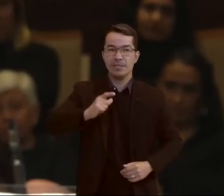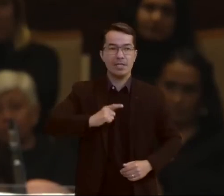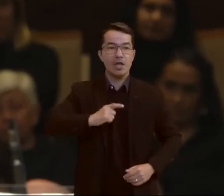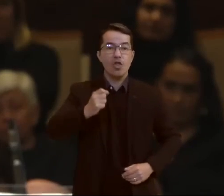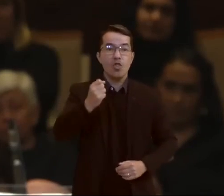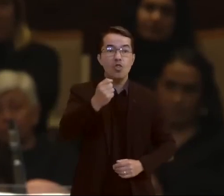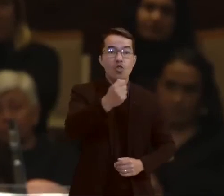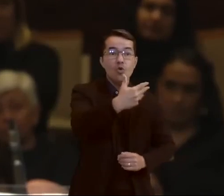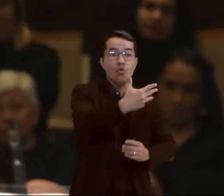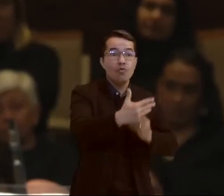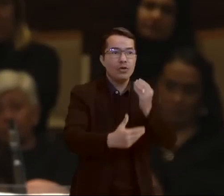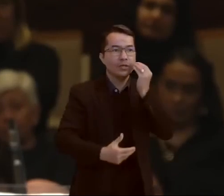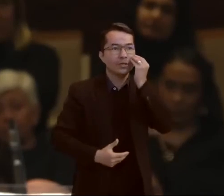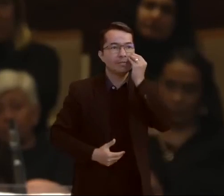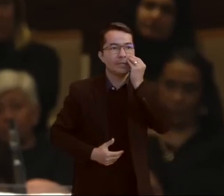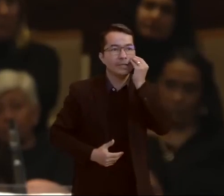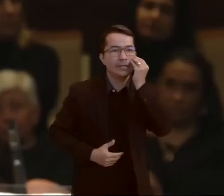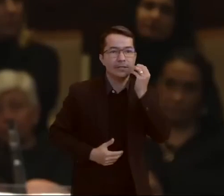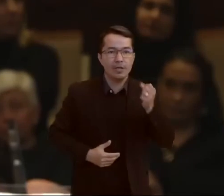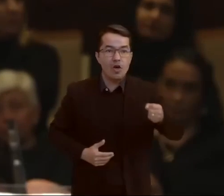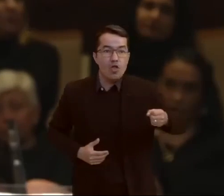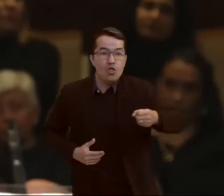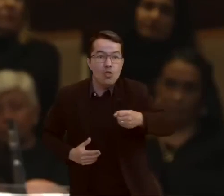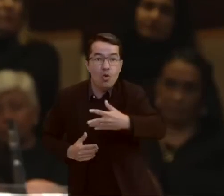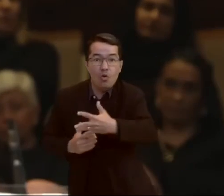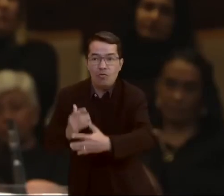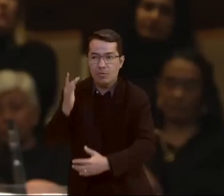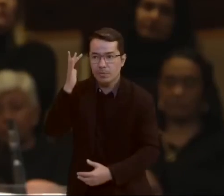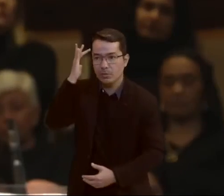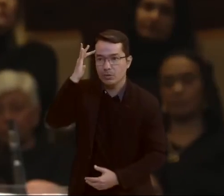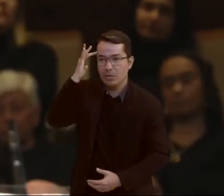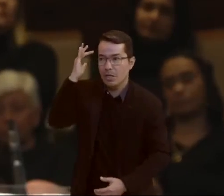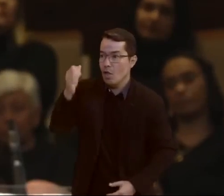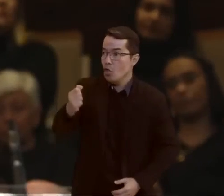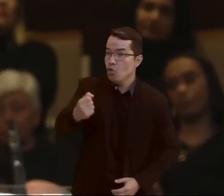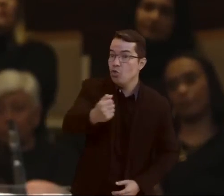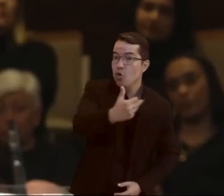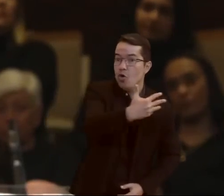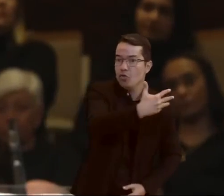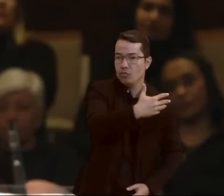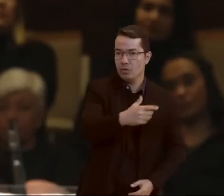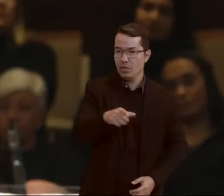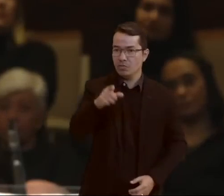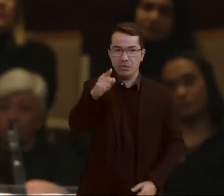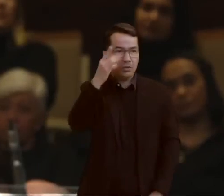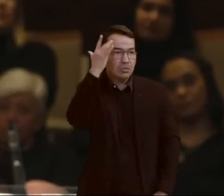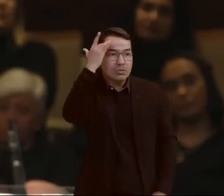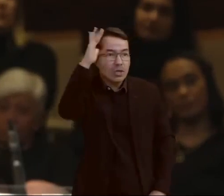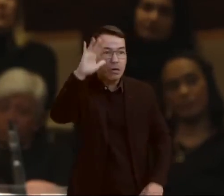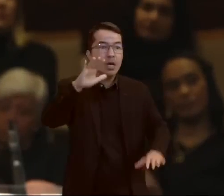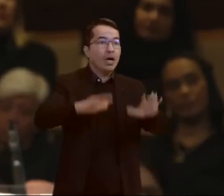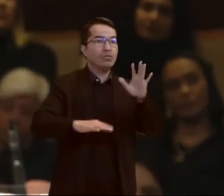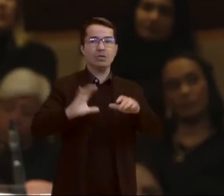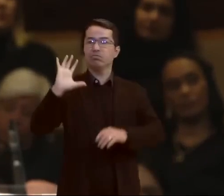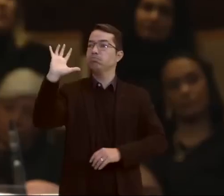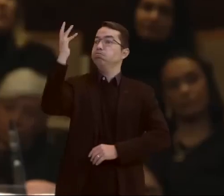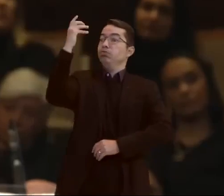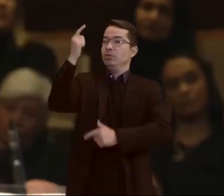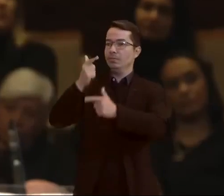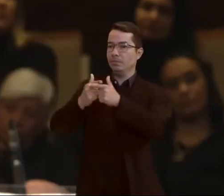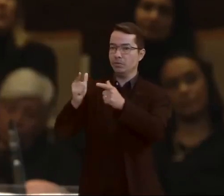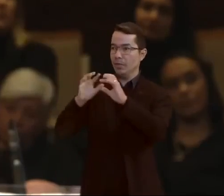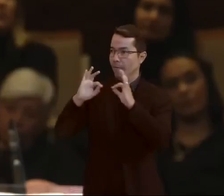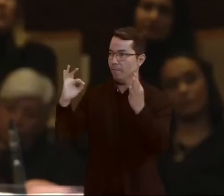as quais você não está preparado, para as quais você acha que está preparado, mas que vai precisar